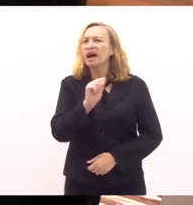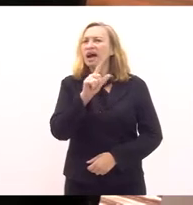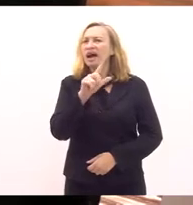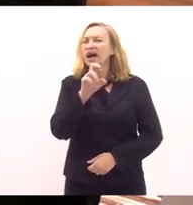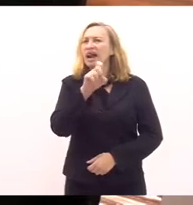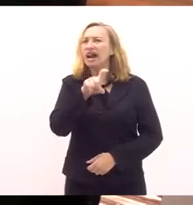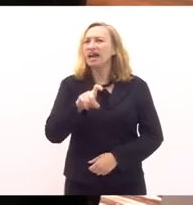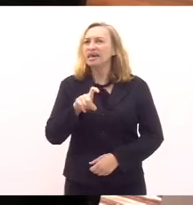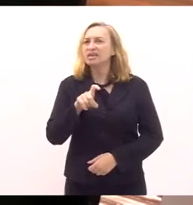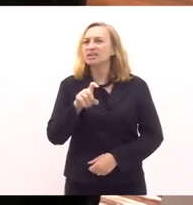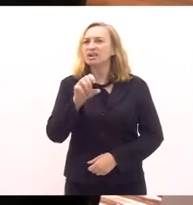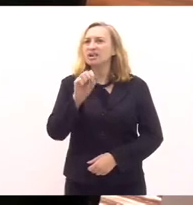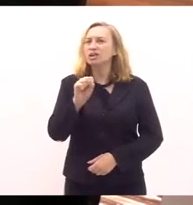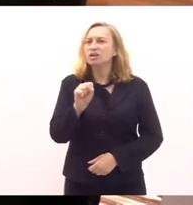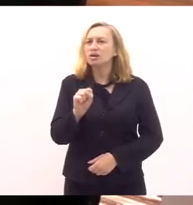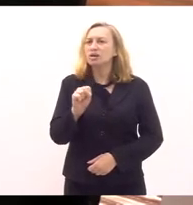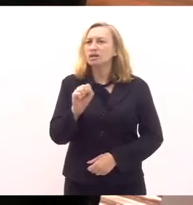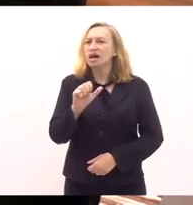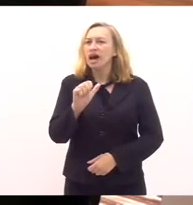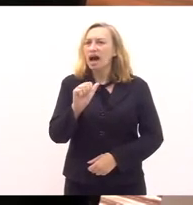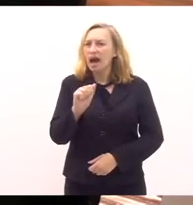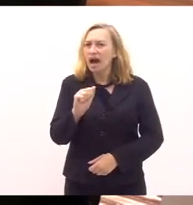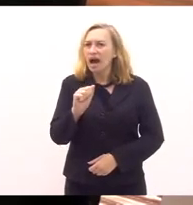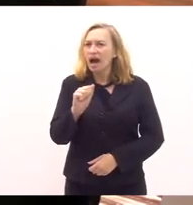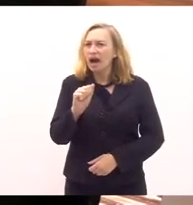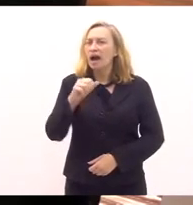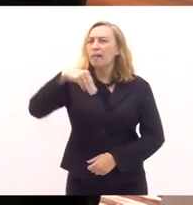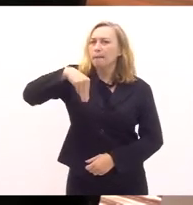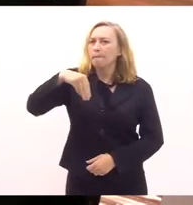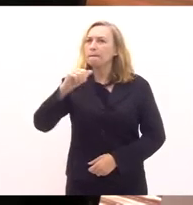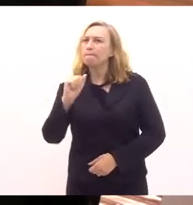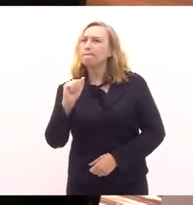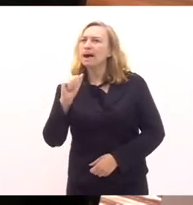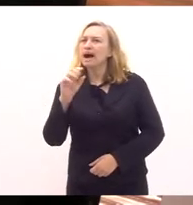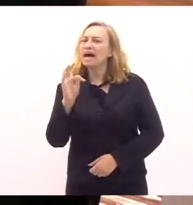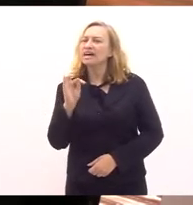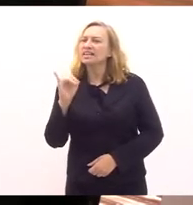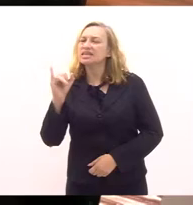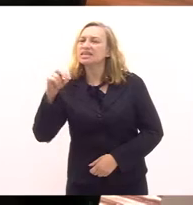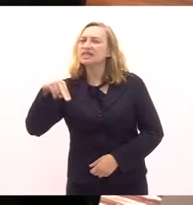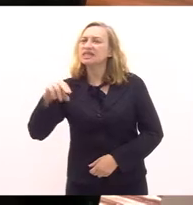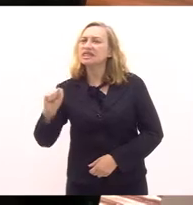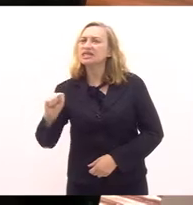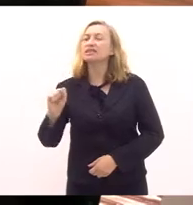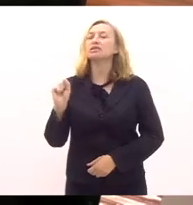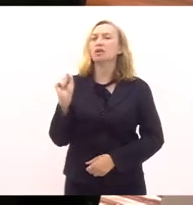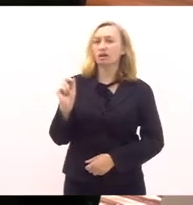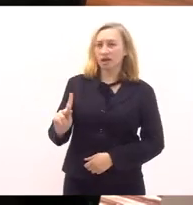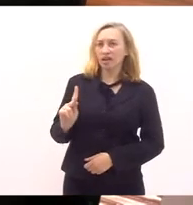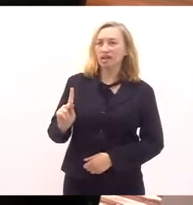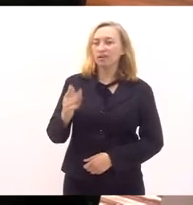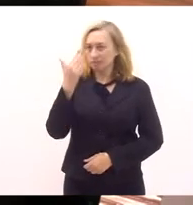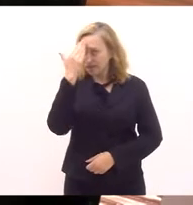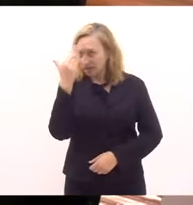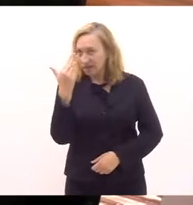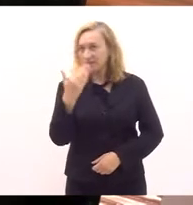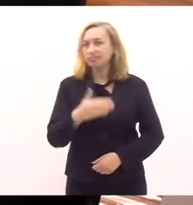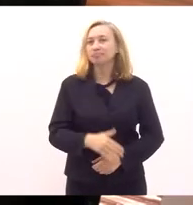Alex Absulo Martins. Absulo Martins. Martins, Alex Martins. Ok, Alex.